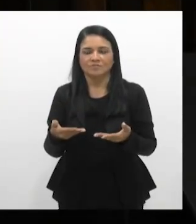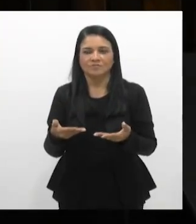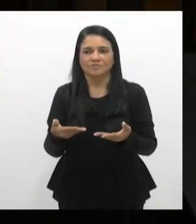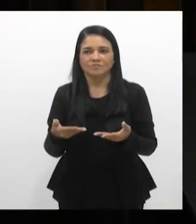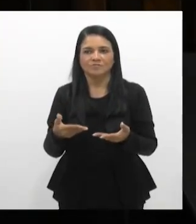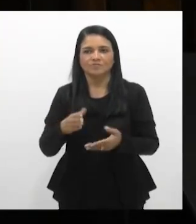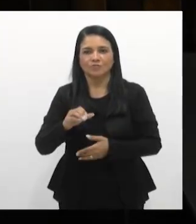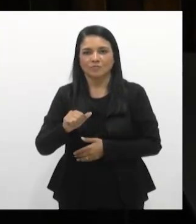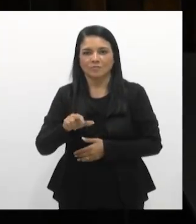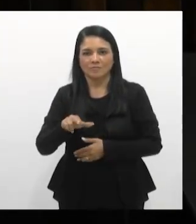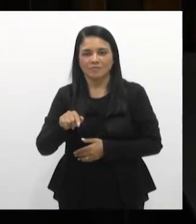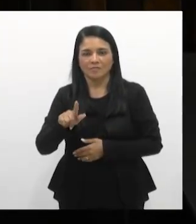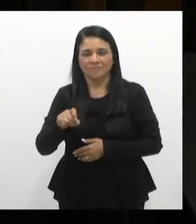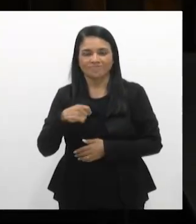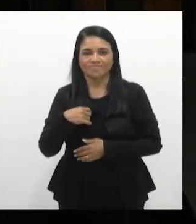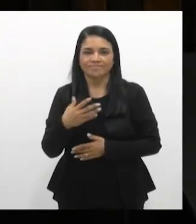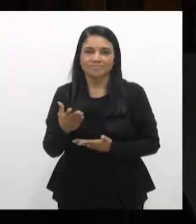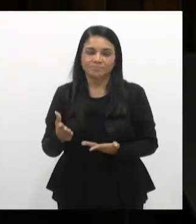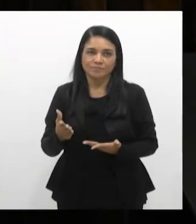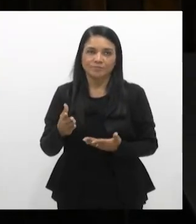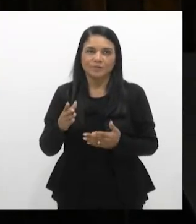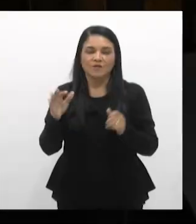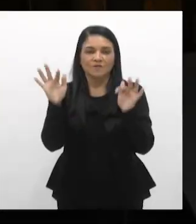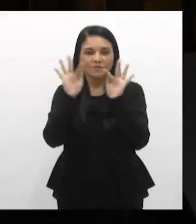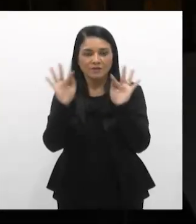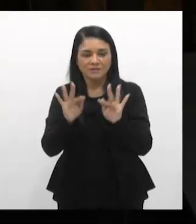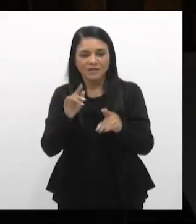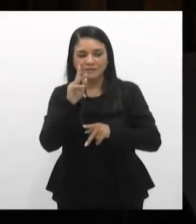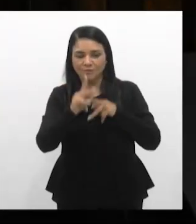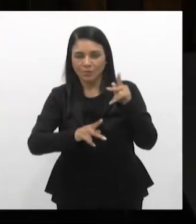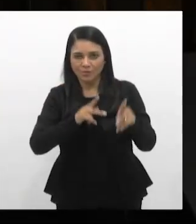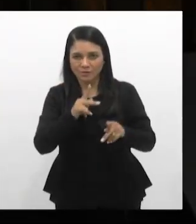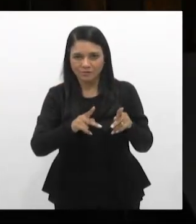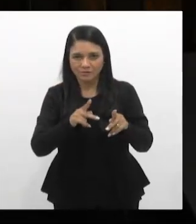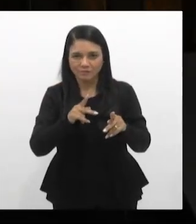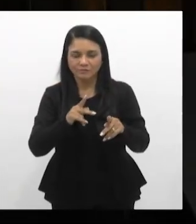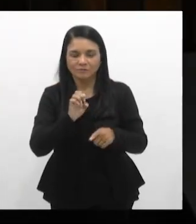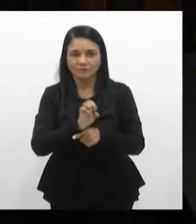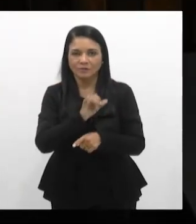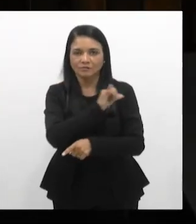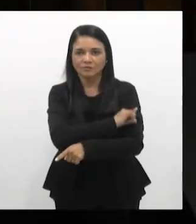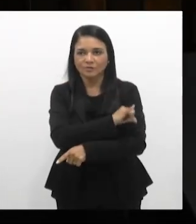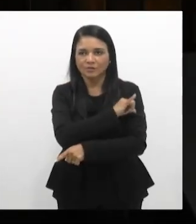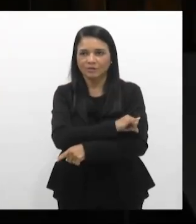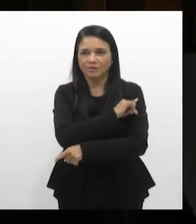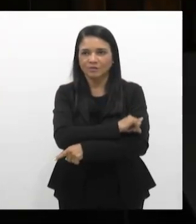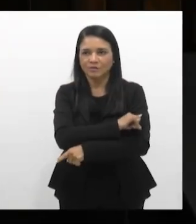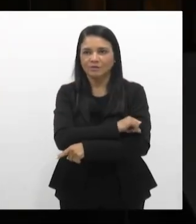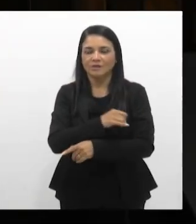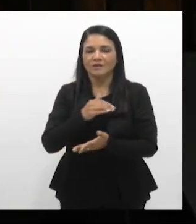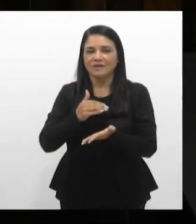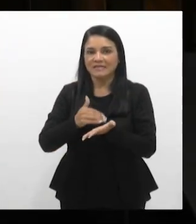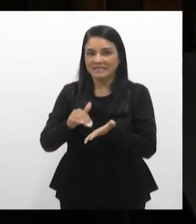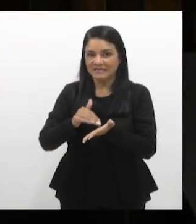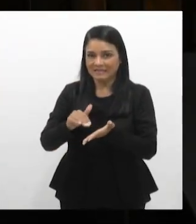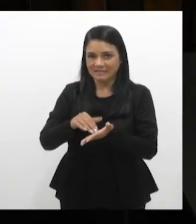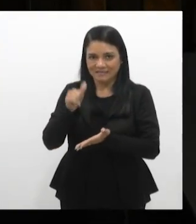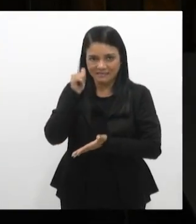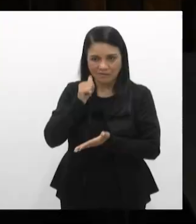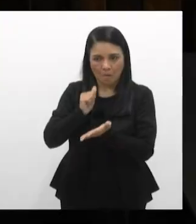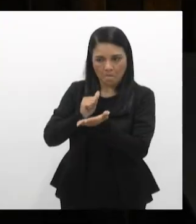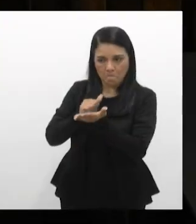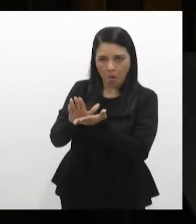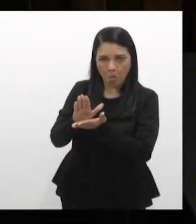mas por felicidade, eu acho que da população do estado do Rio de Janeiro, a secretária foi exonerada.